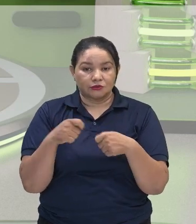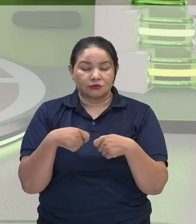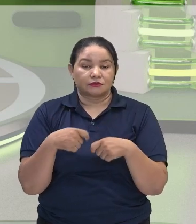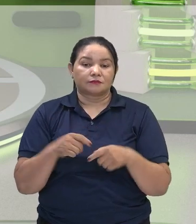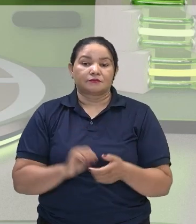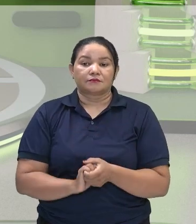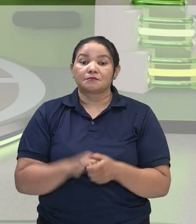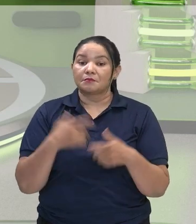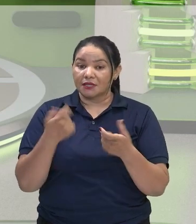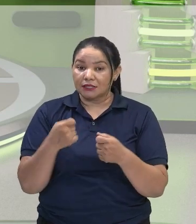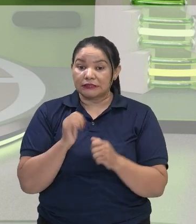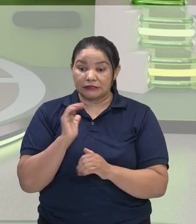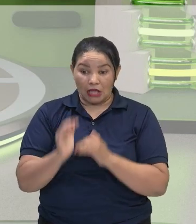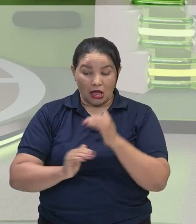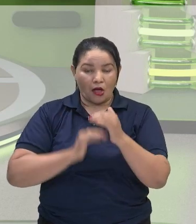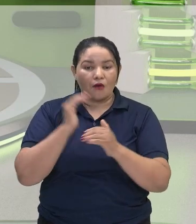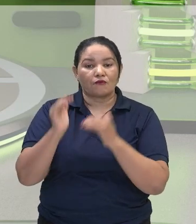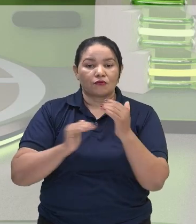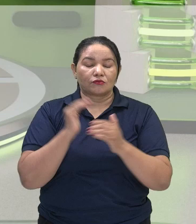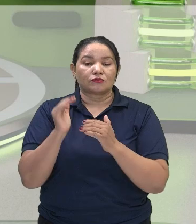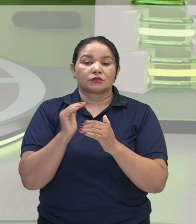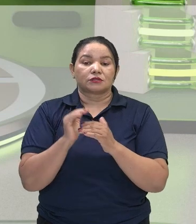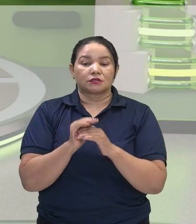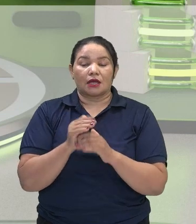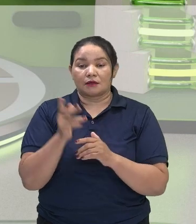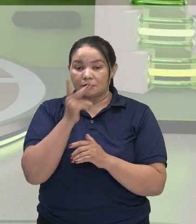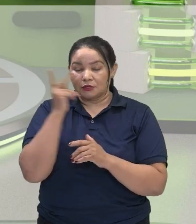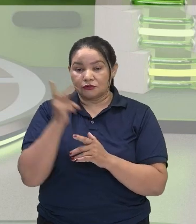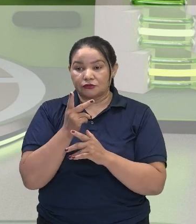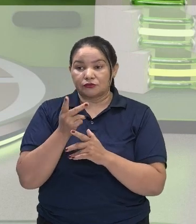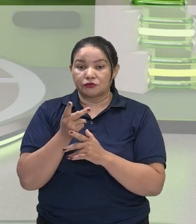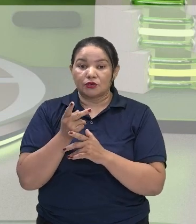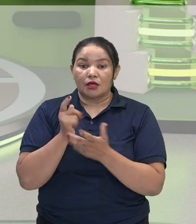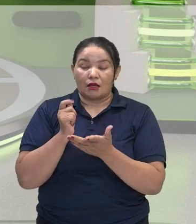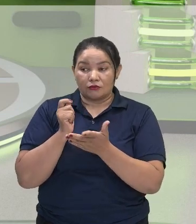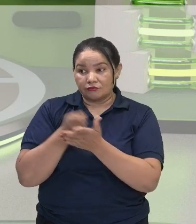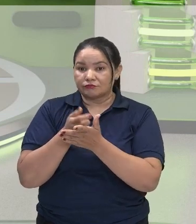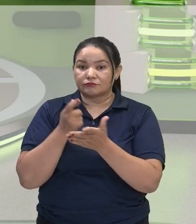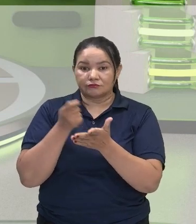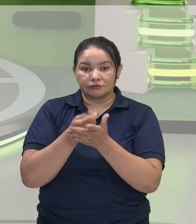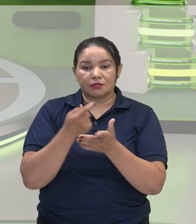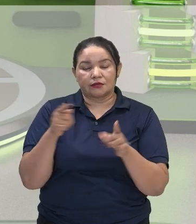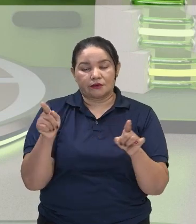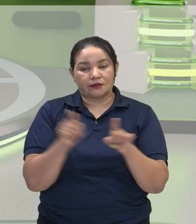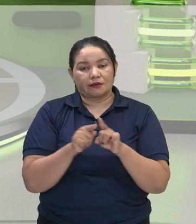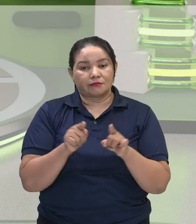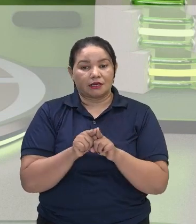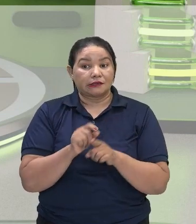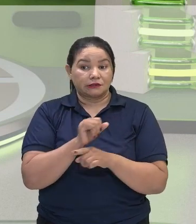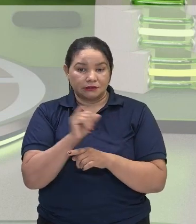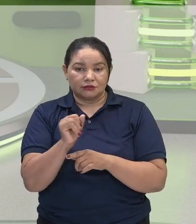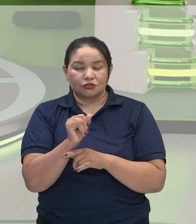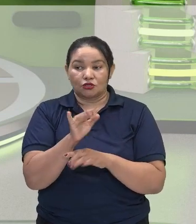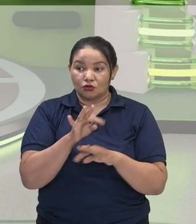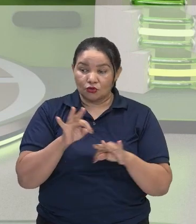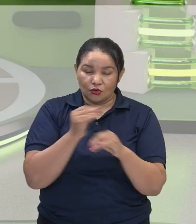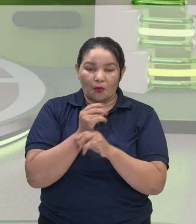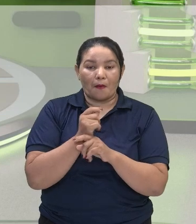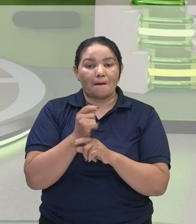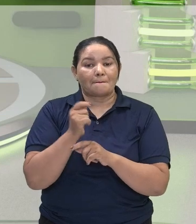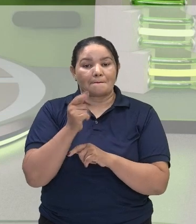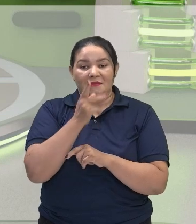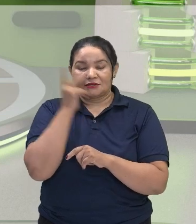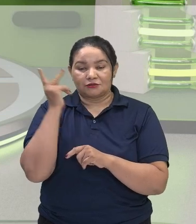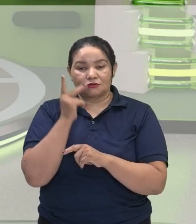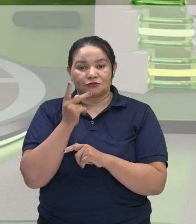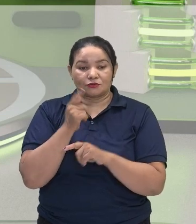precisa evoluir ainda, né, para se tornar bem acessível a todas as pessoas, né, quem dera todas as pessoas pudessem, então,